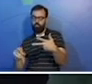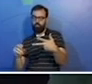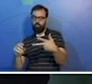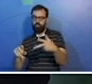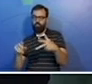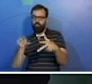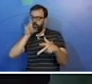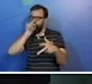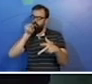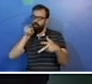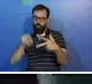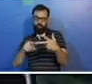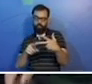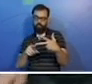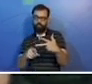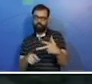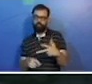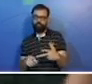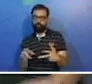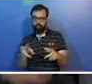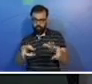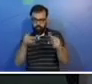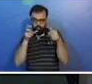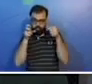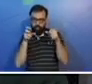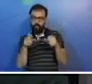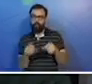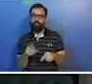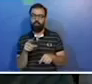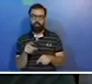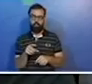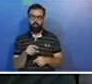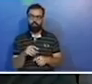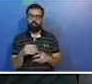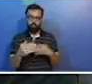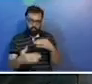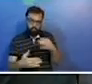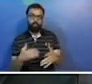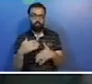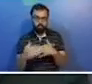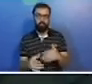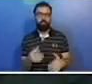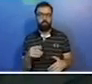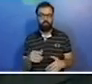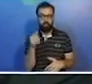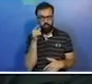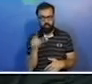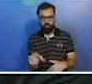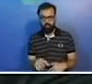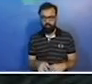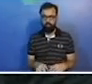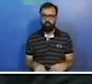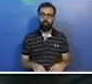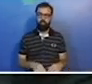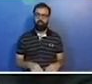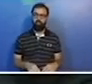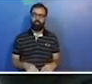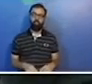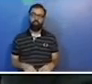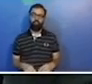o gavião. Percebam que se nós quiséssemos continuar, a gente poderia. Por aqui, olha